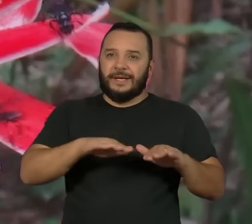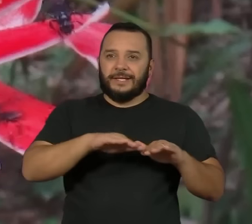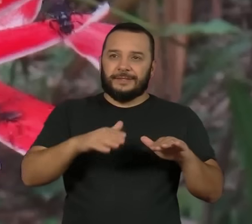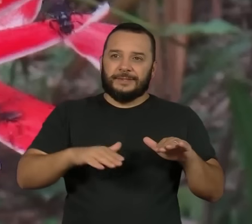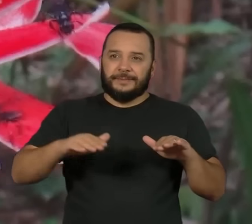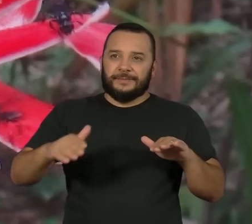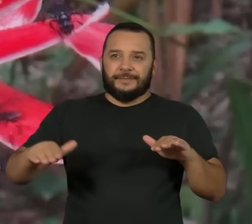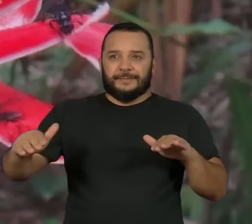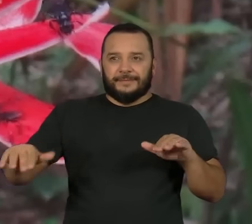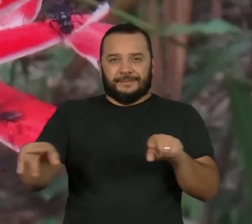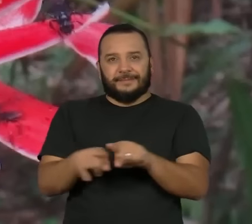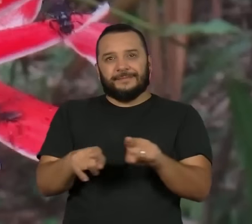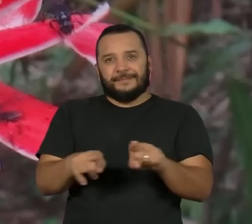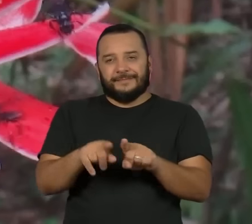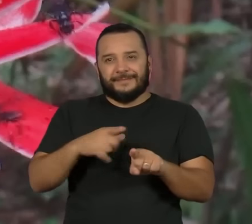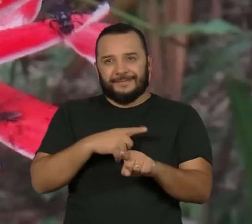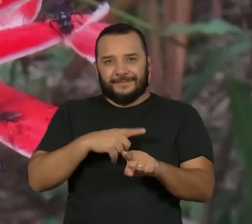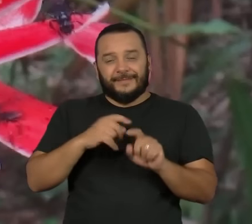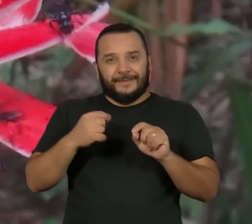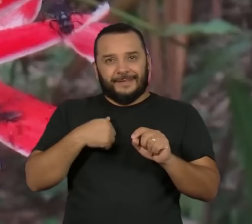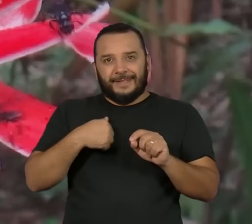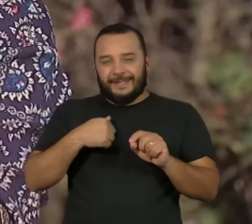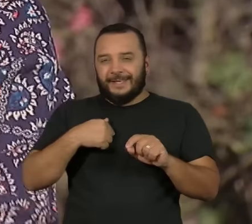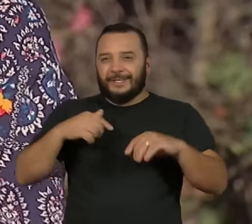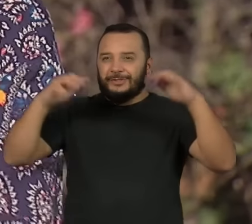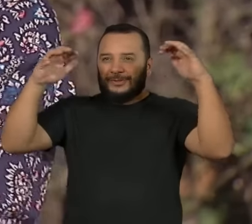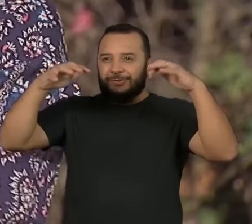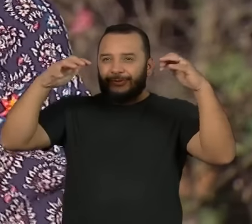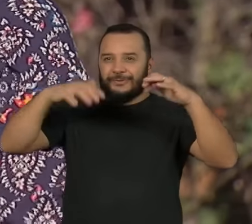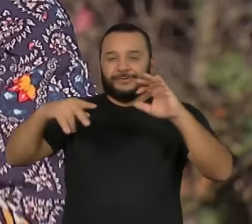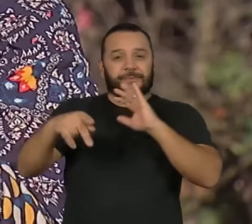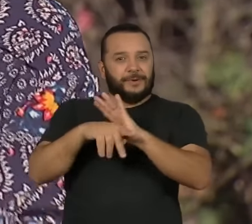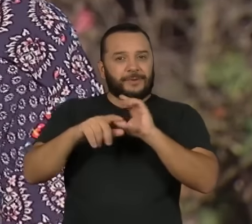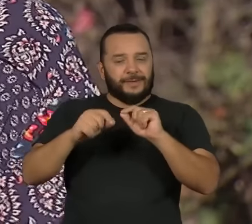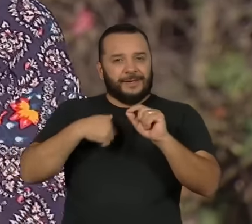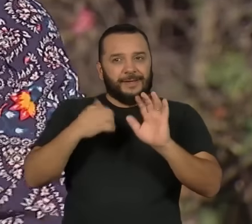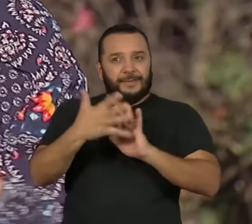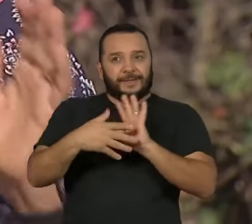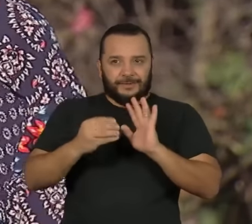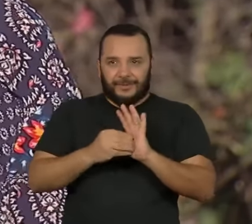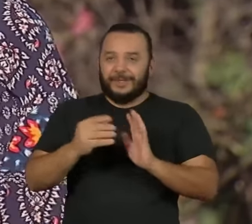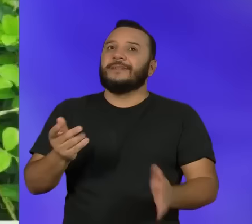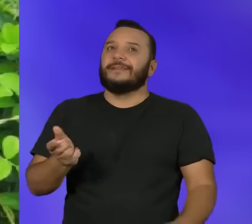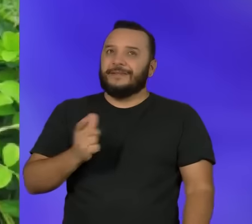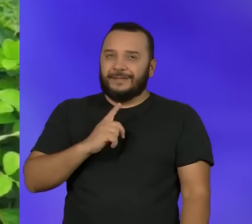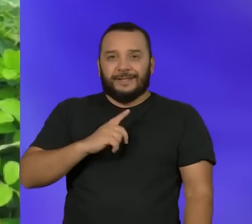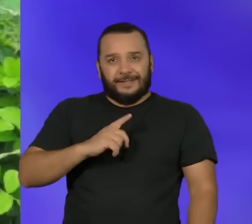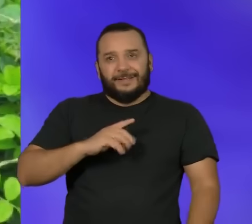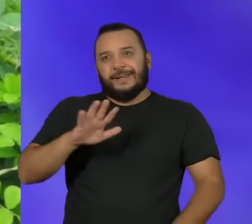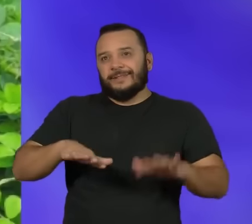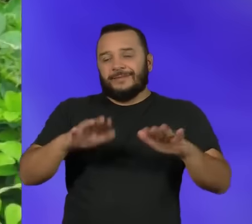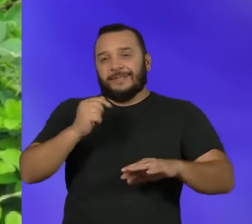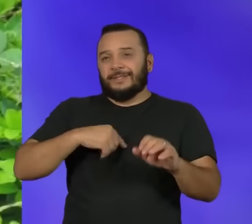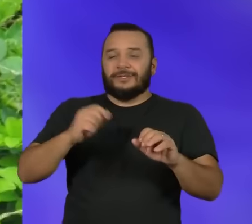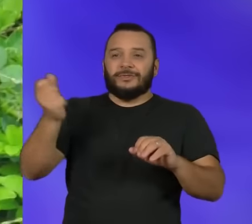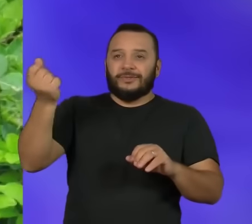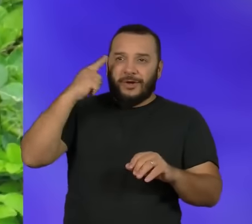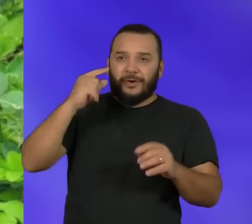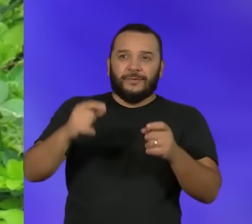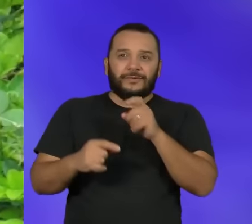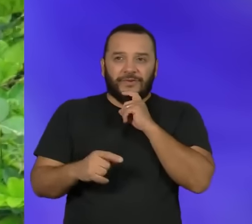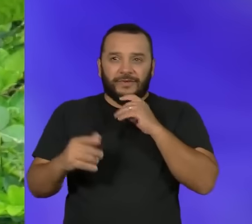tem os rios da Amazônia que passam, Chove, faz sol, faz frio, faz calor, tudo num dia só. O